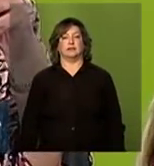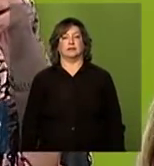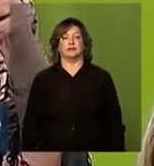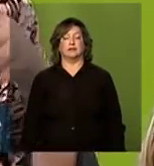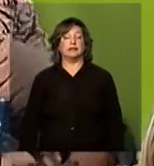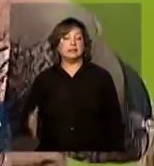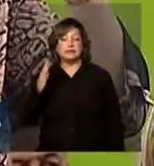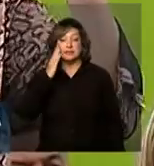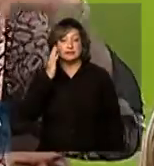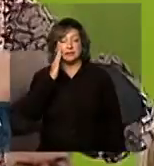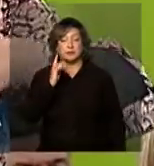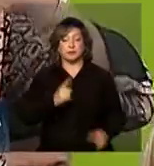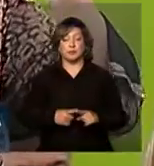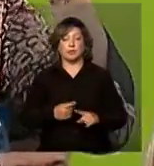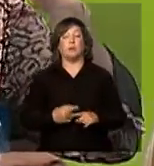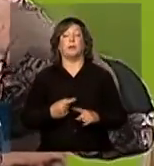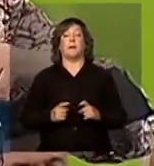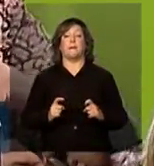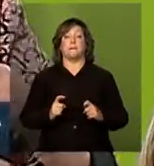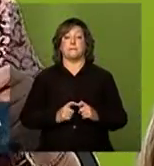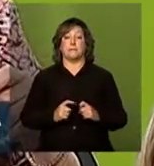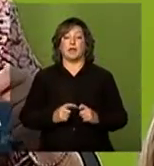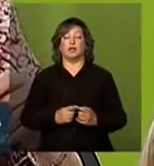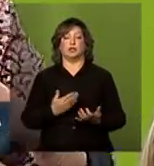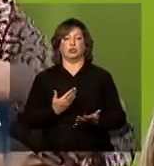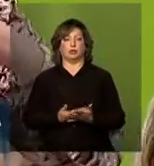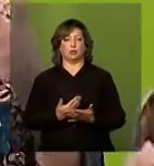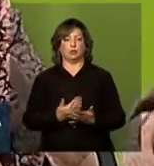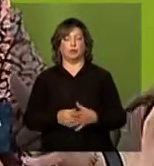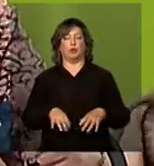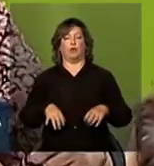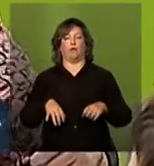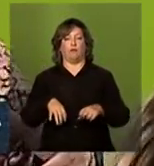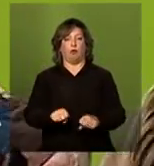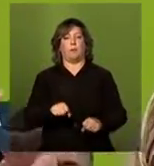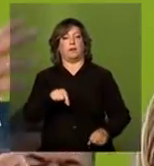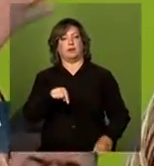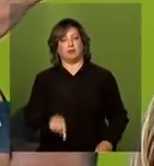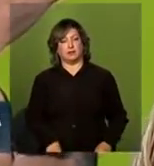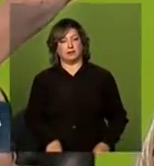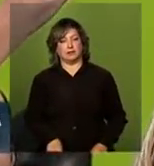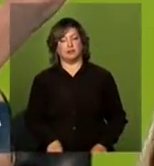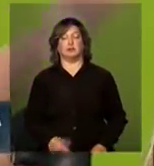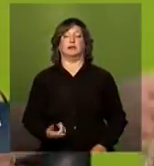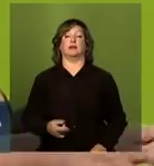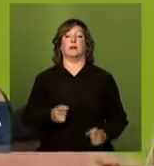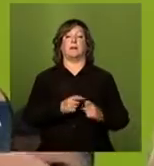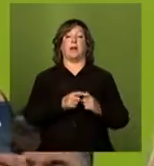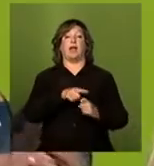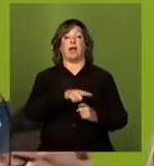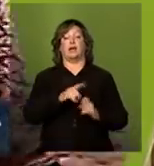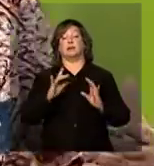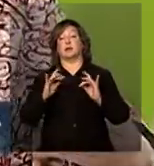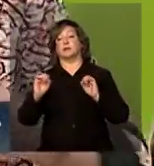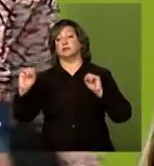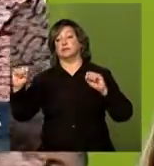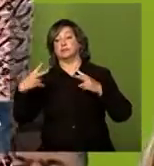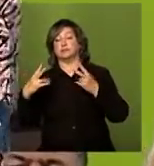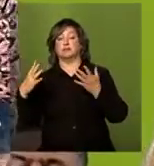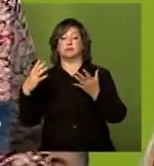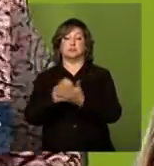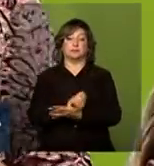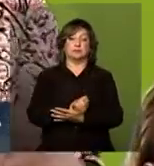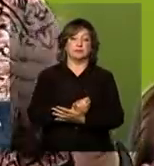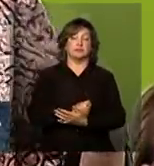sabe por quê Porque o médico forma aqui aí o médico namora alguém daqui ou a médica namora